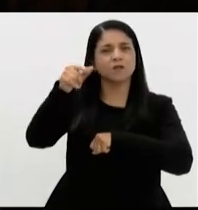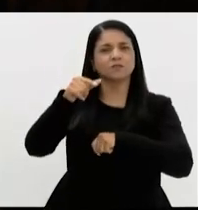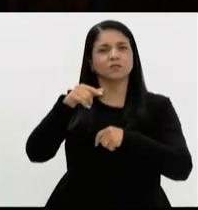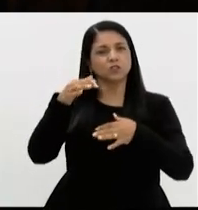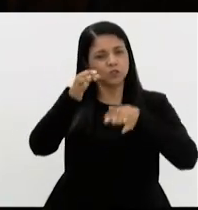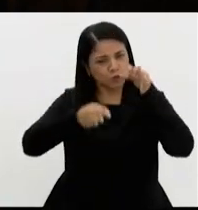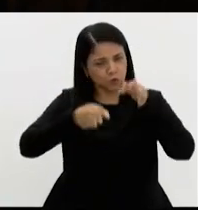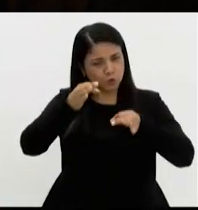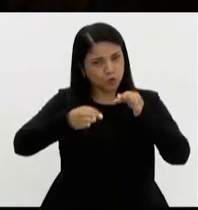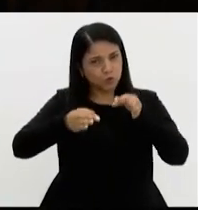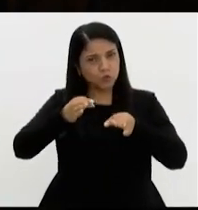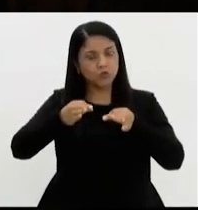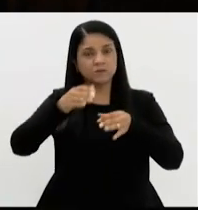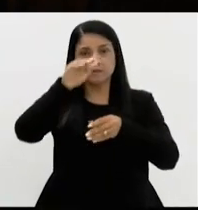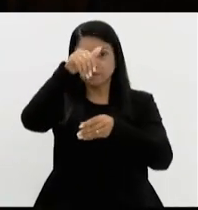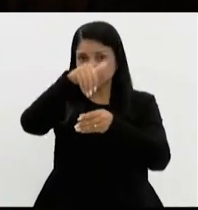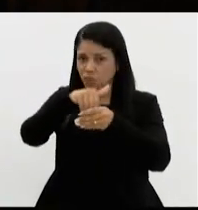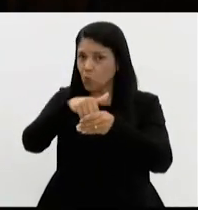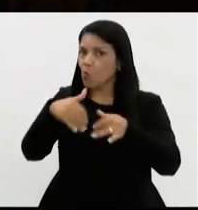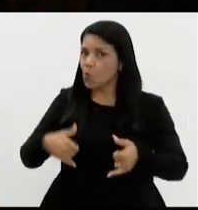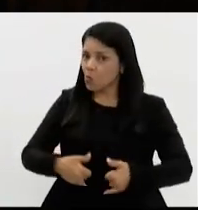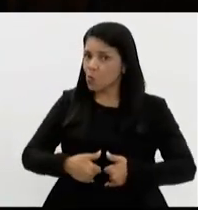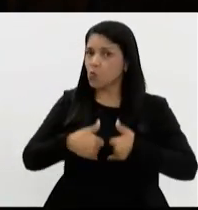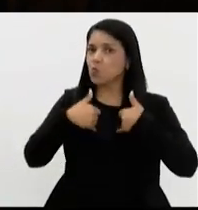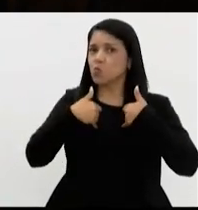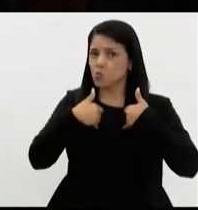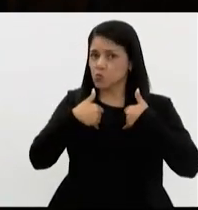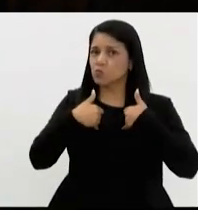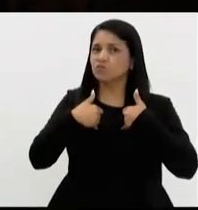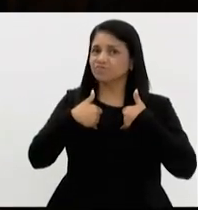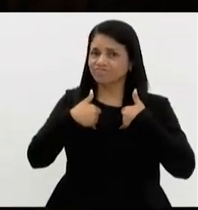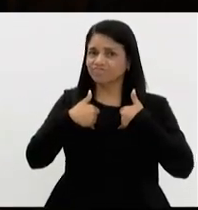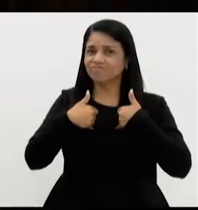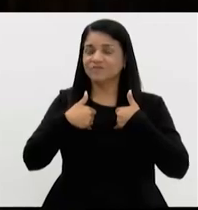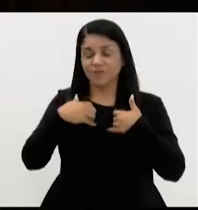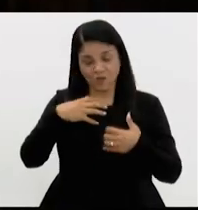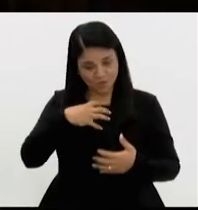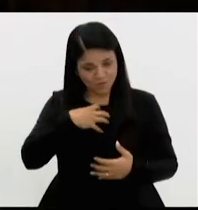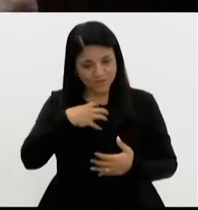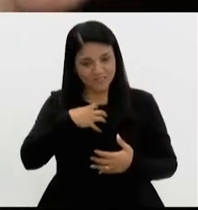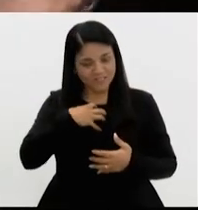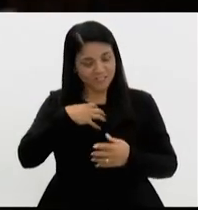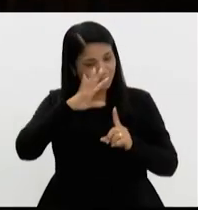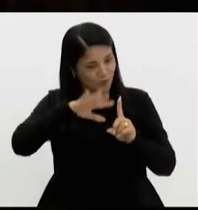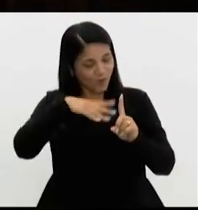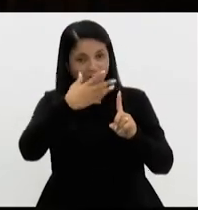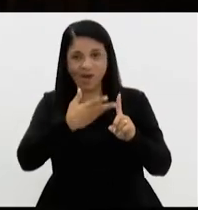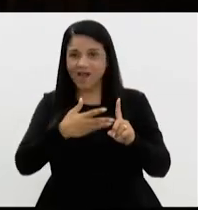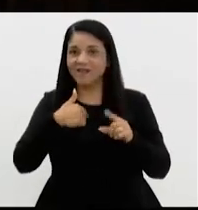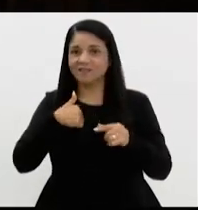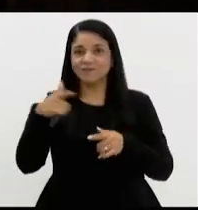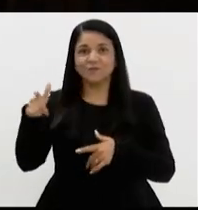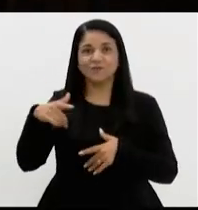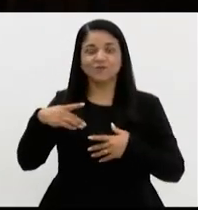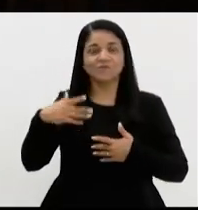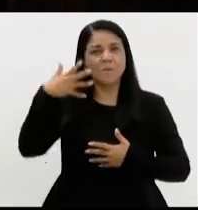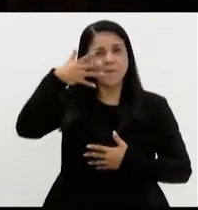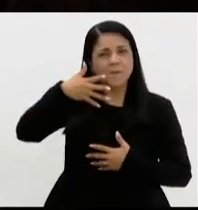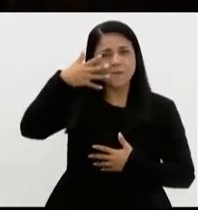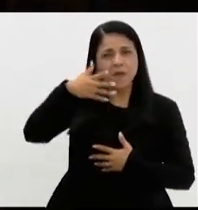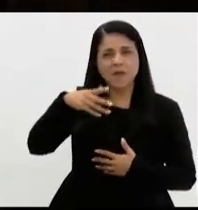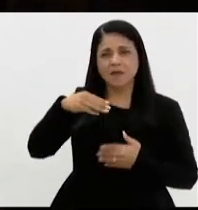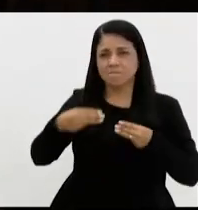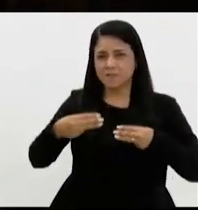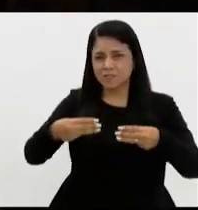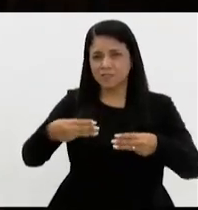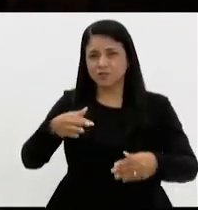eleitoral é digna de Orgulho e eu me senti muito prestigiada volto a repetir aqui com a fala do ministro Floriano quando ele mencionou a atuação